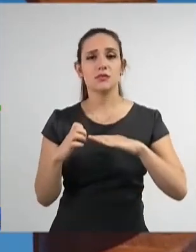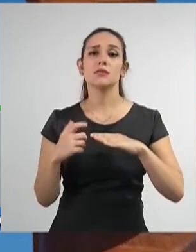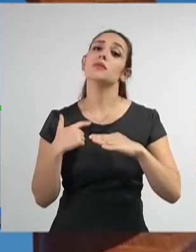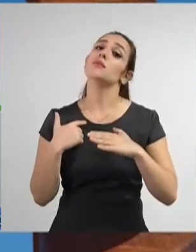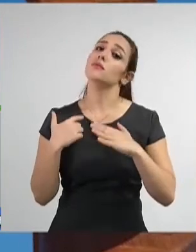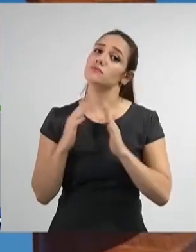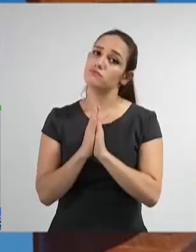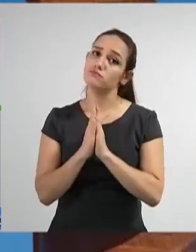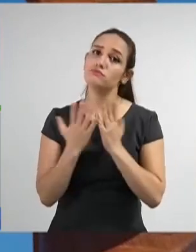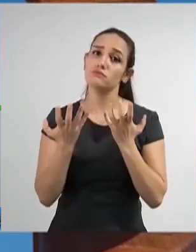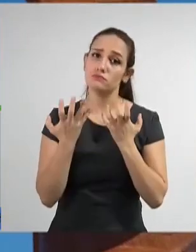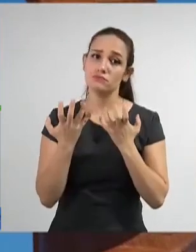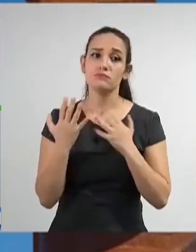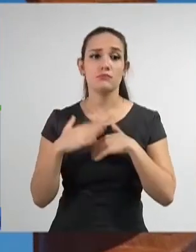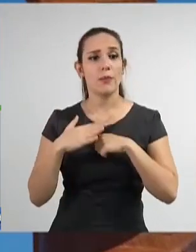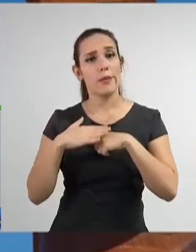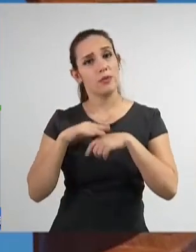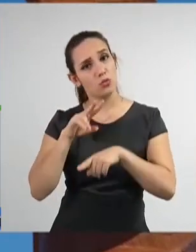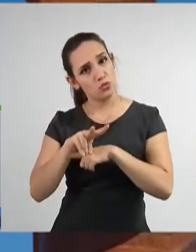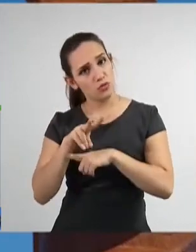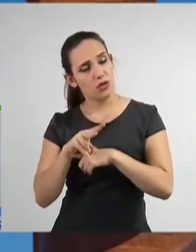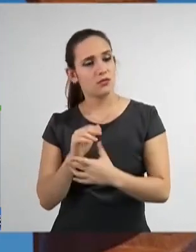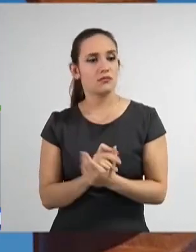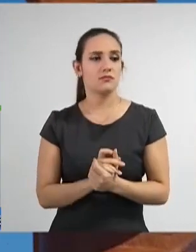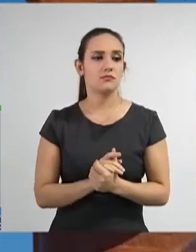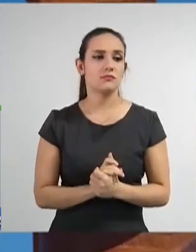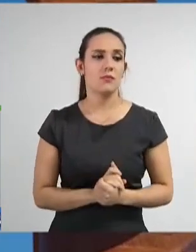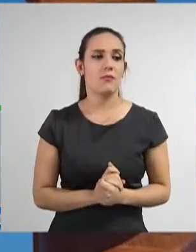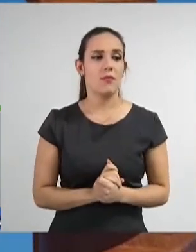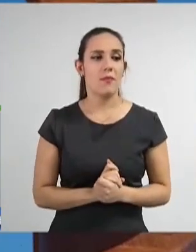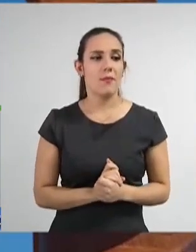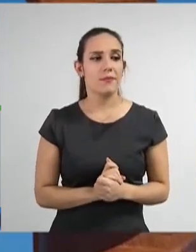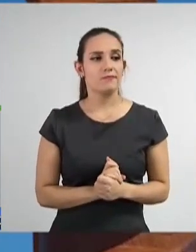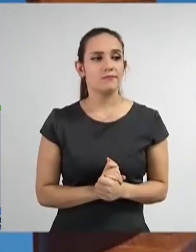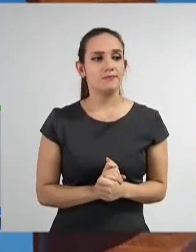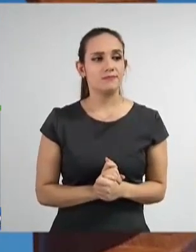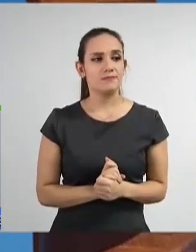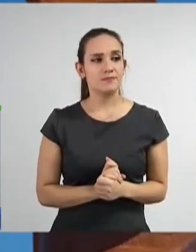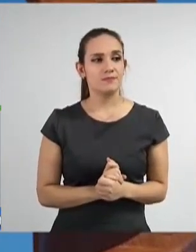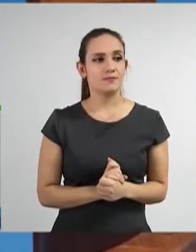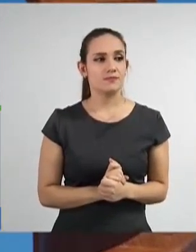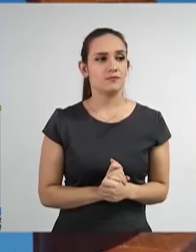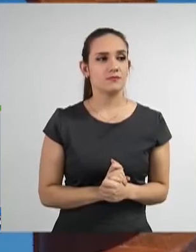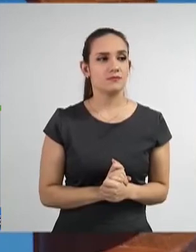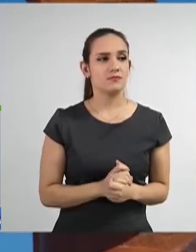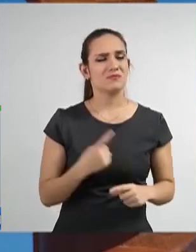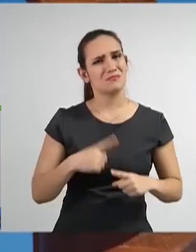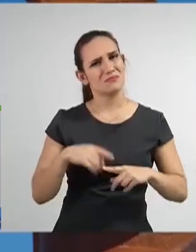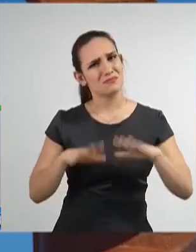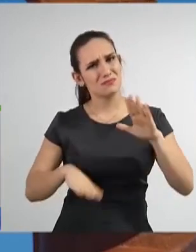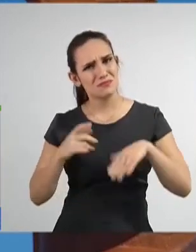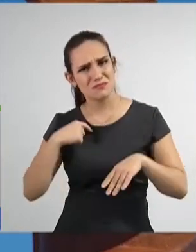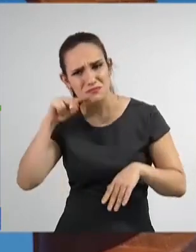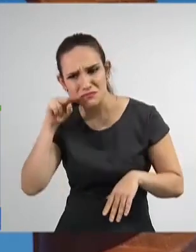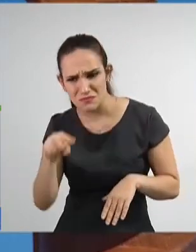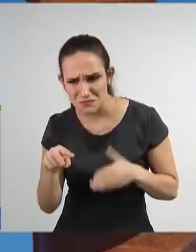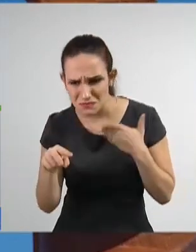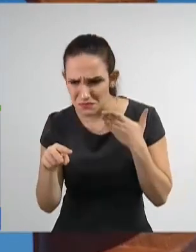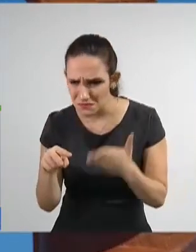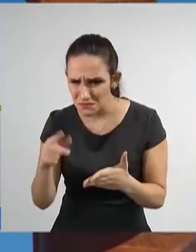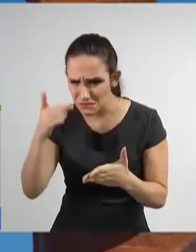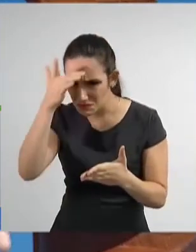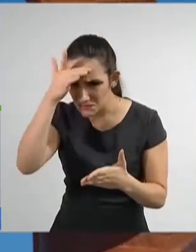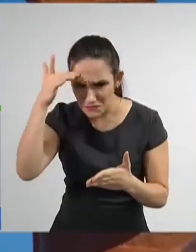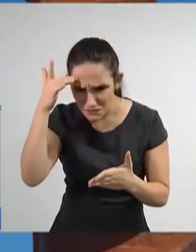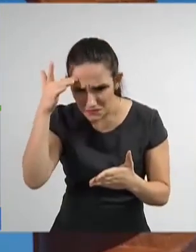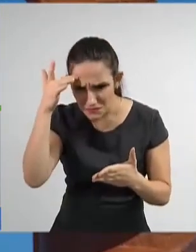cada vez mais esse número, que quando vemos uma situação dessa tão terrível de um